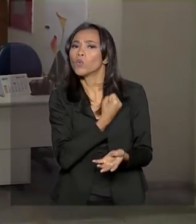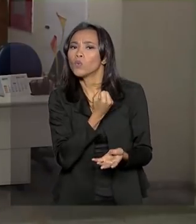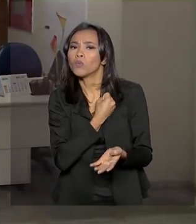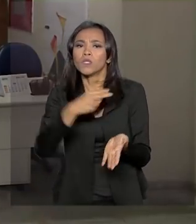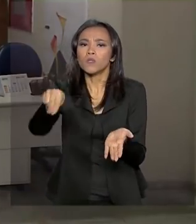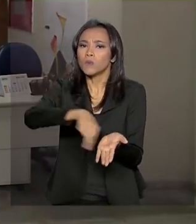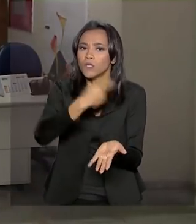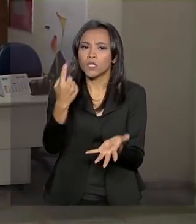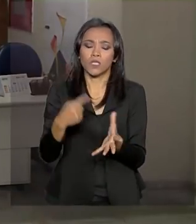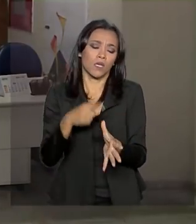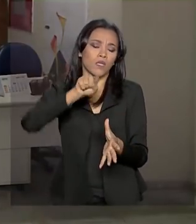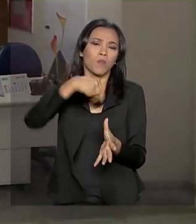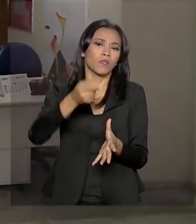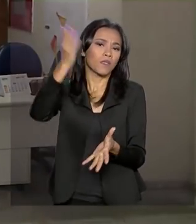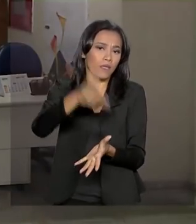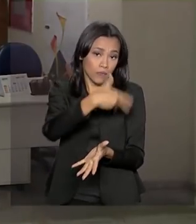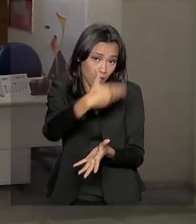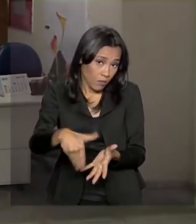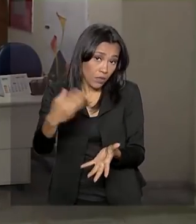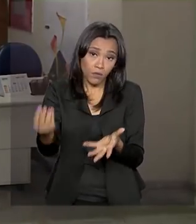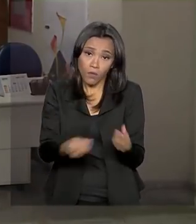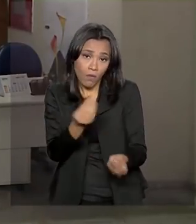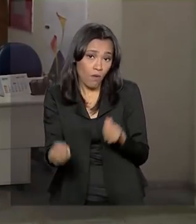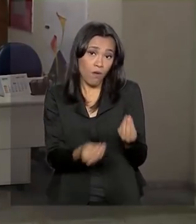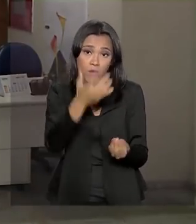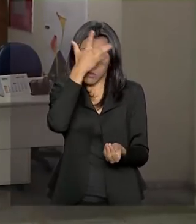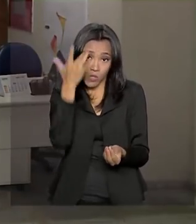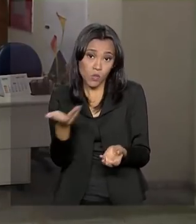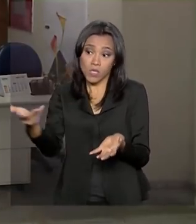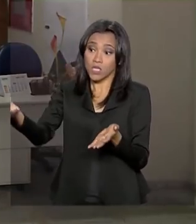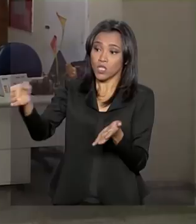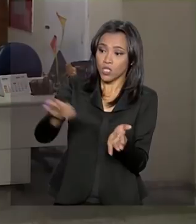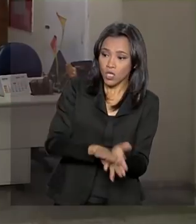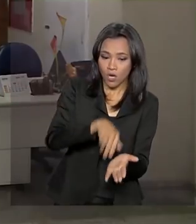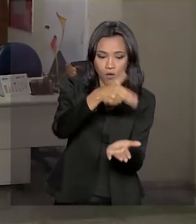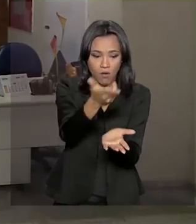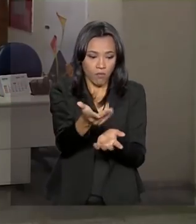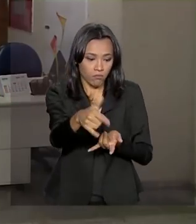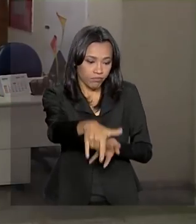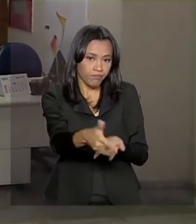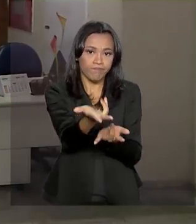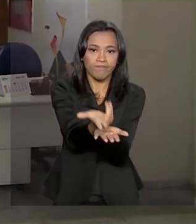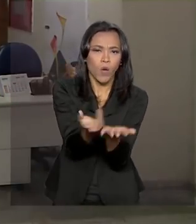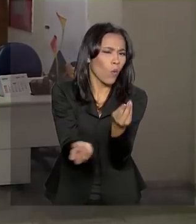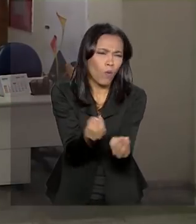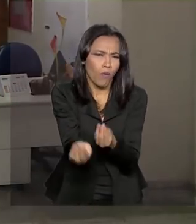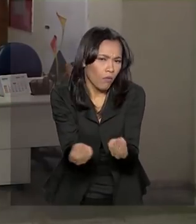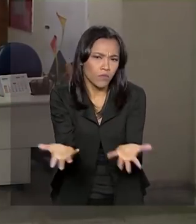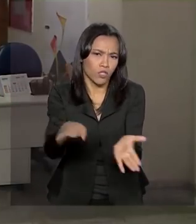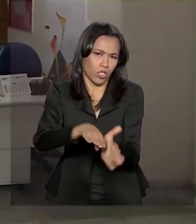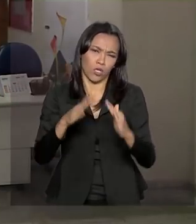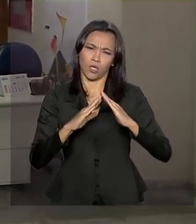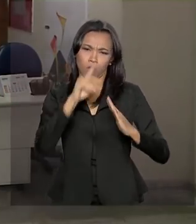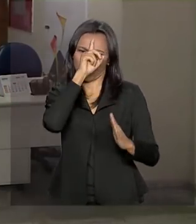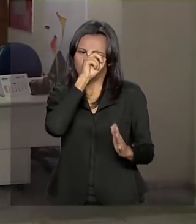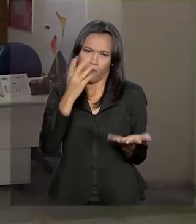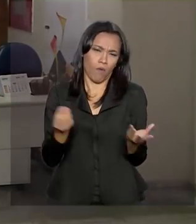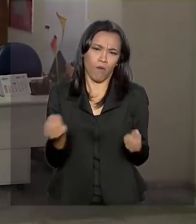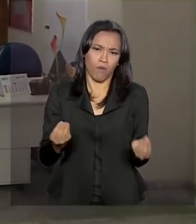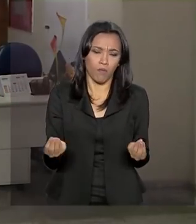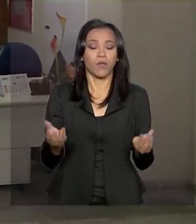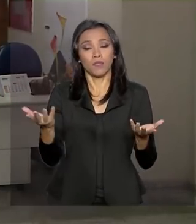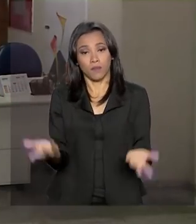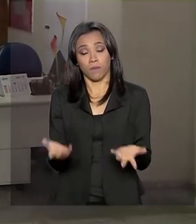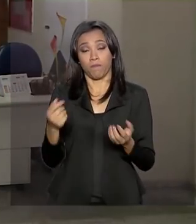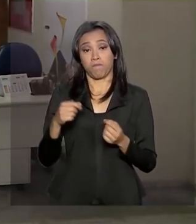cancelamentos e também a forma como esses pacientes chegam até essas unidades. Como já havia dito o ministro Mandetta,